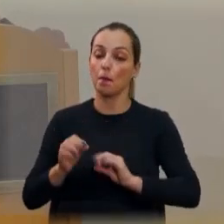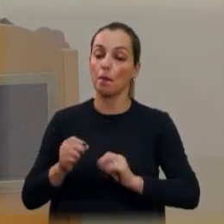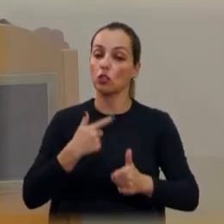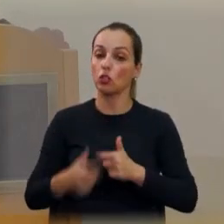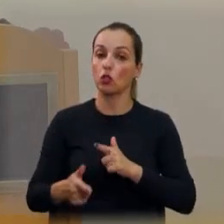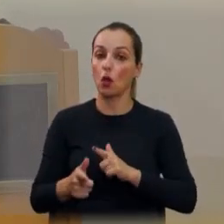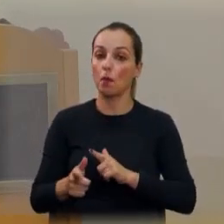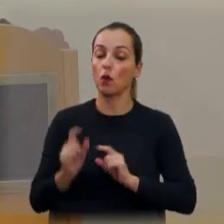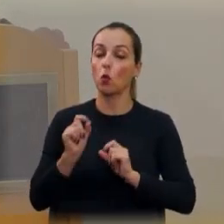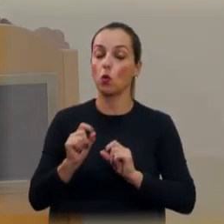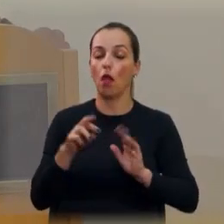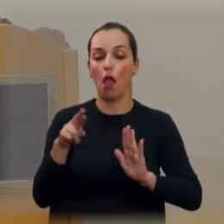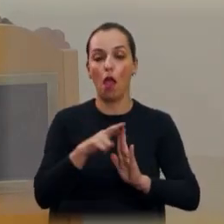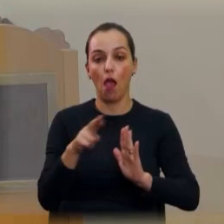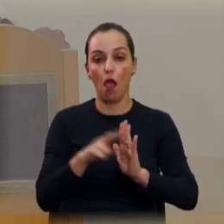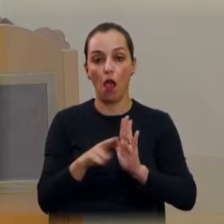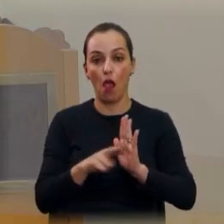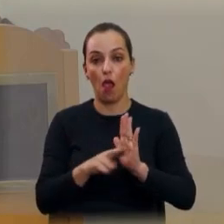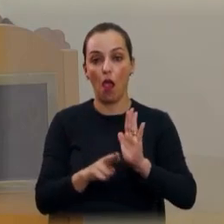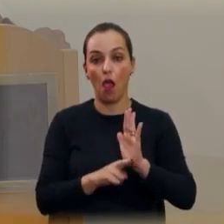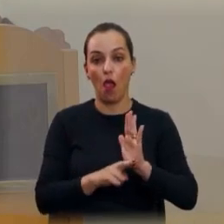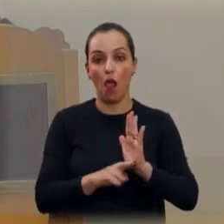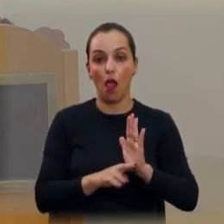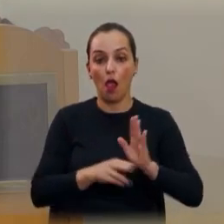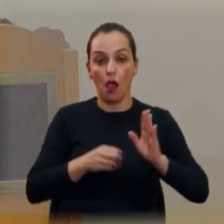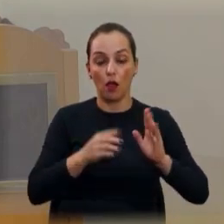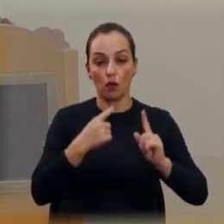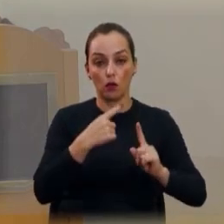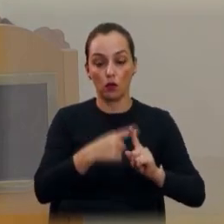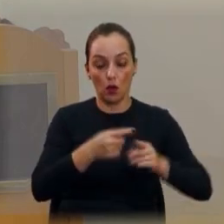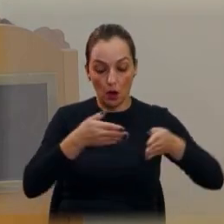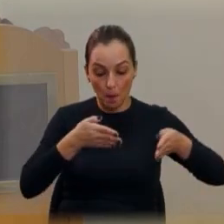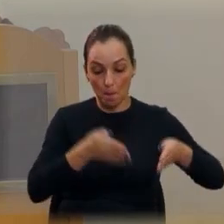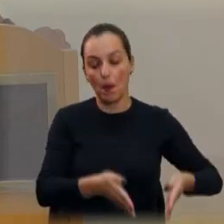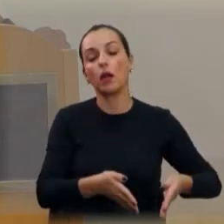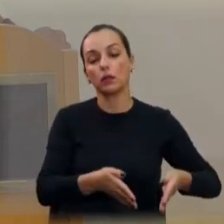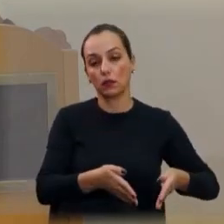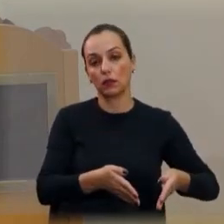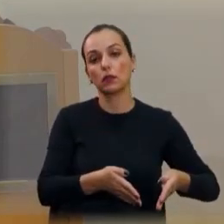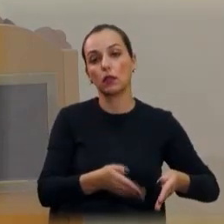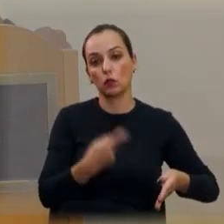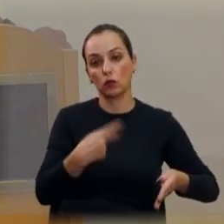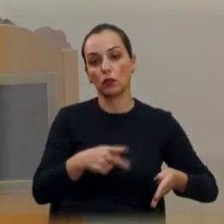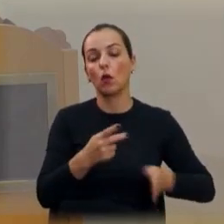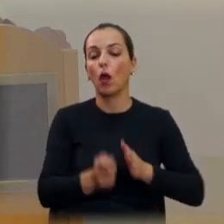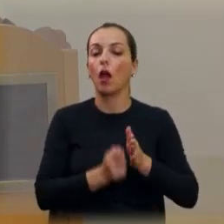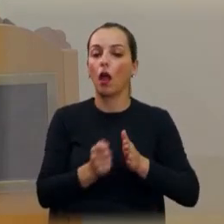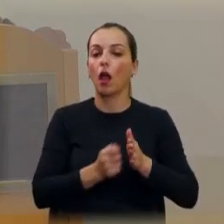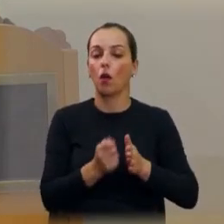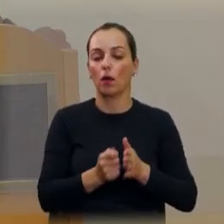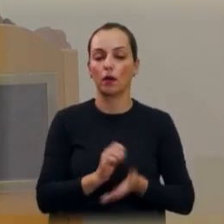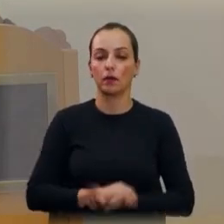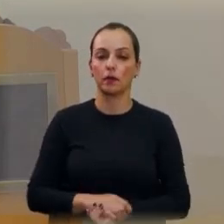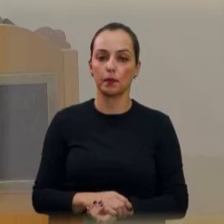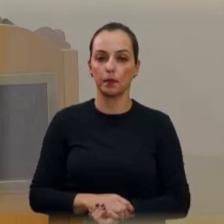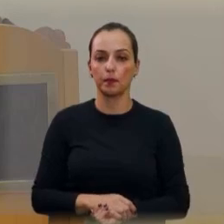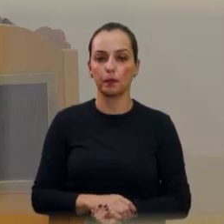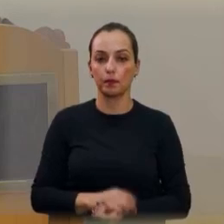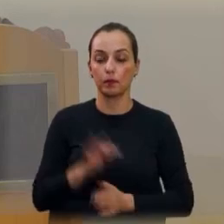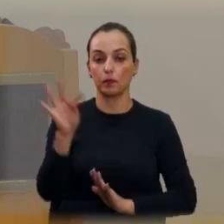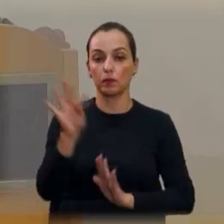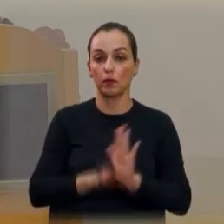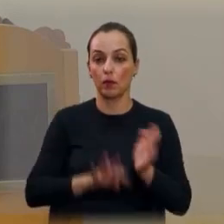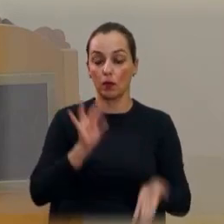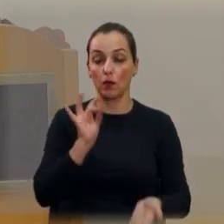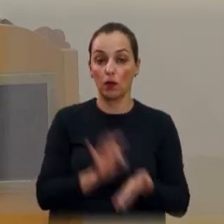sobre a organização e funcionamento dos cemitérios municipais em nossa cidade. Pelo texto